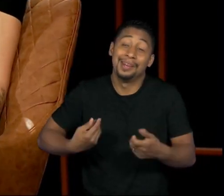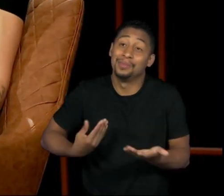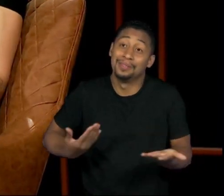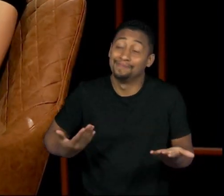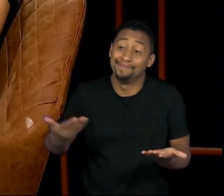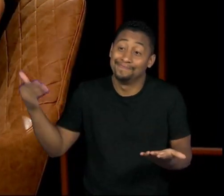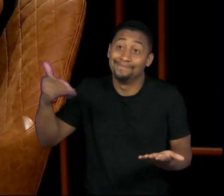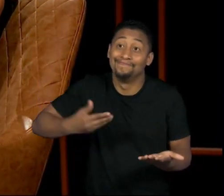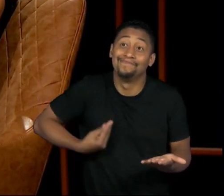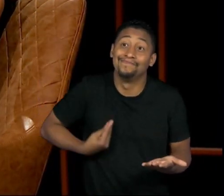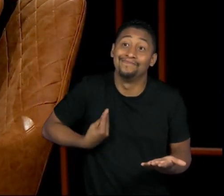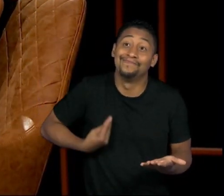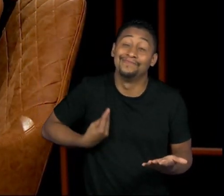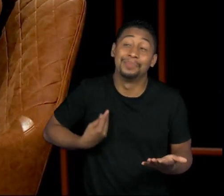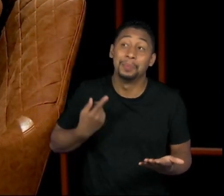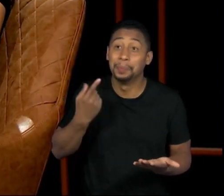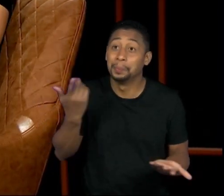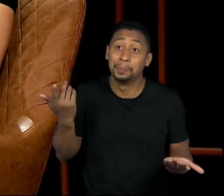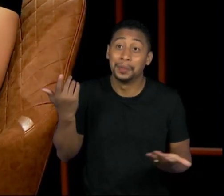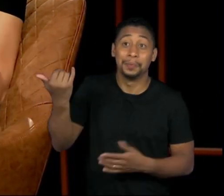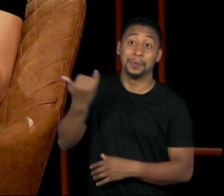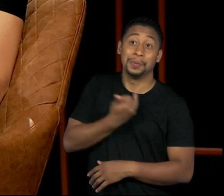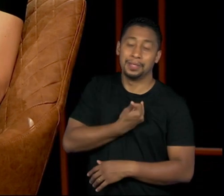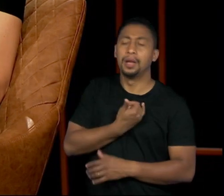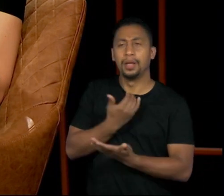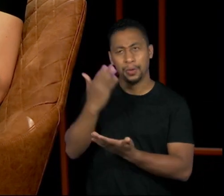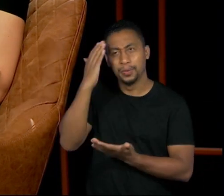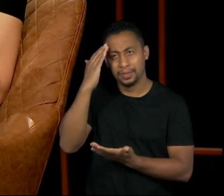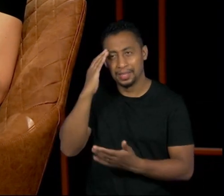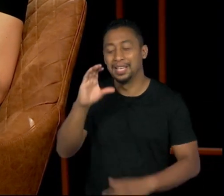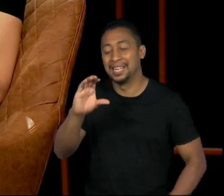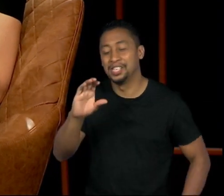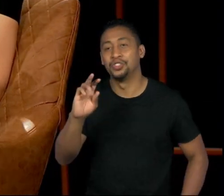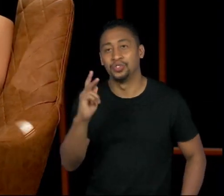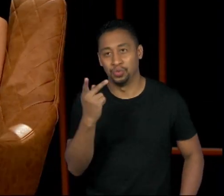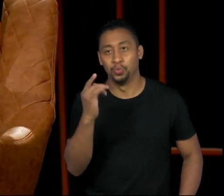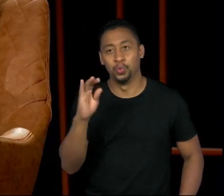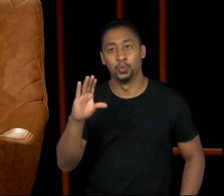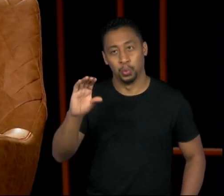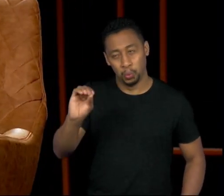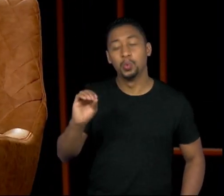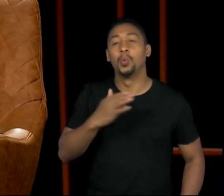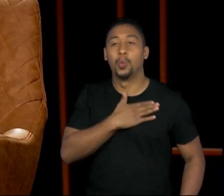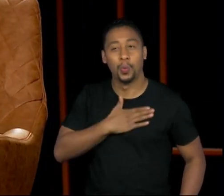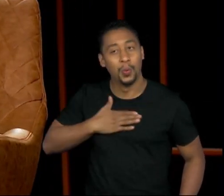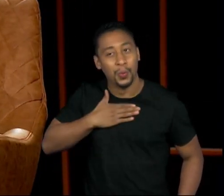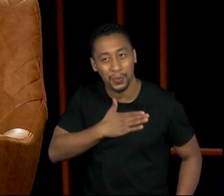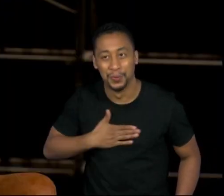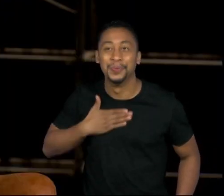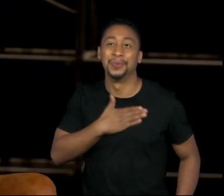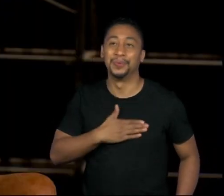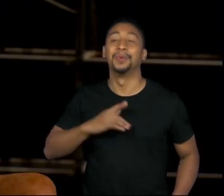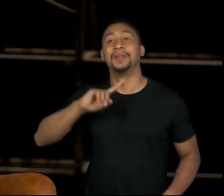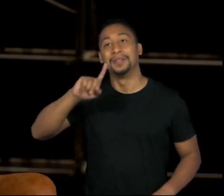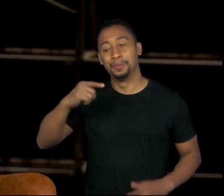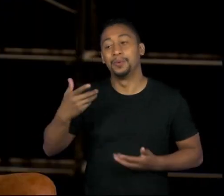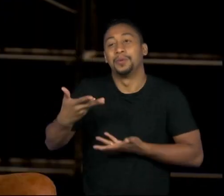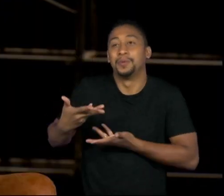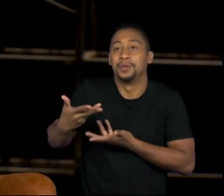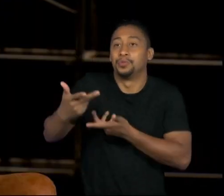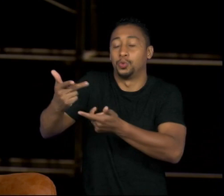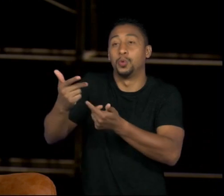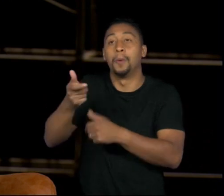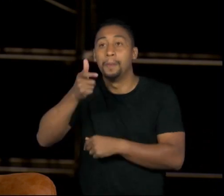porque o Chico Buarque gostou muito, eu fiquei muito feliz, eu estava muito nervosa, mas o Chico me convidou para ver o show dele, eu fui